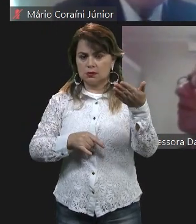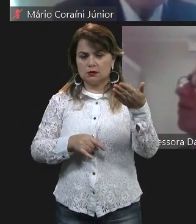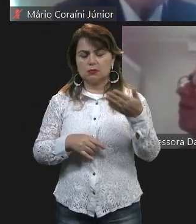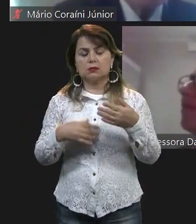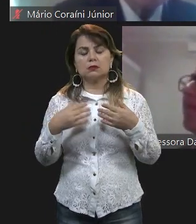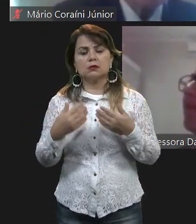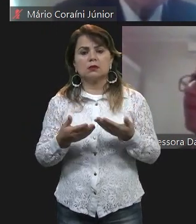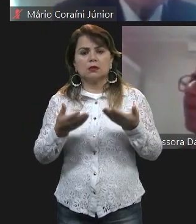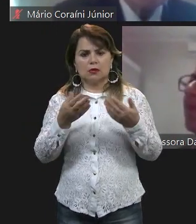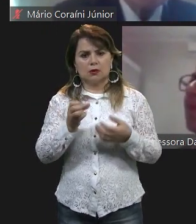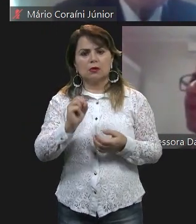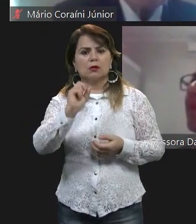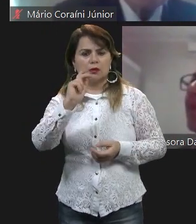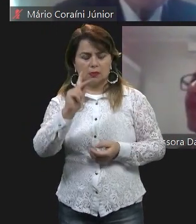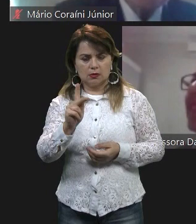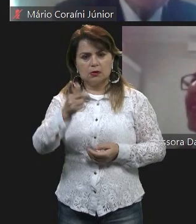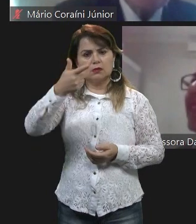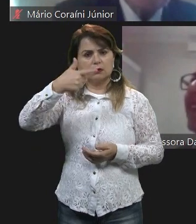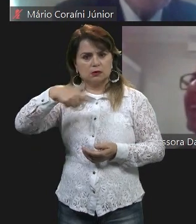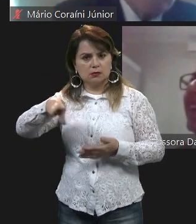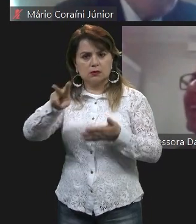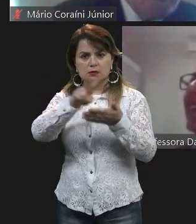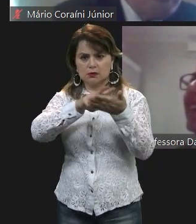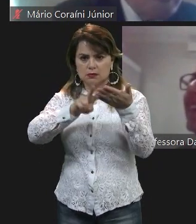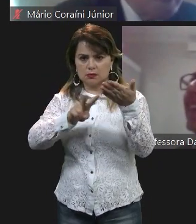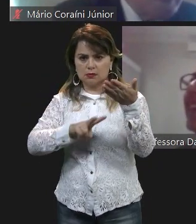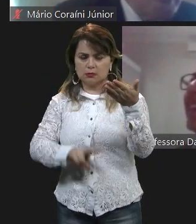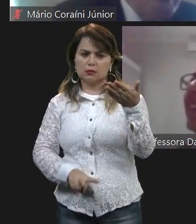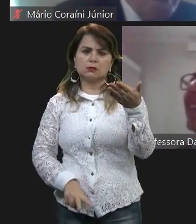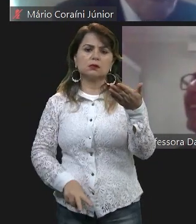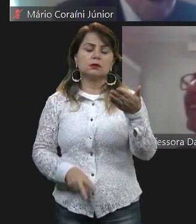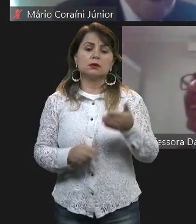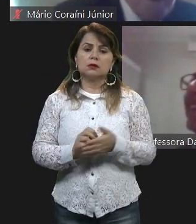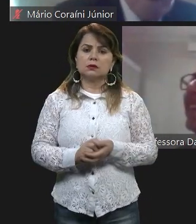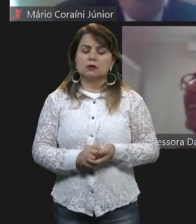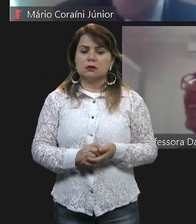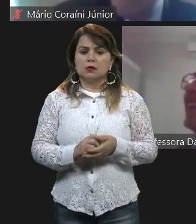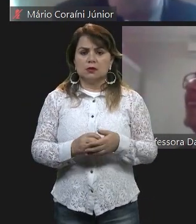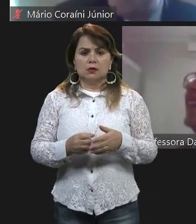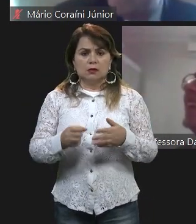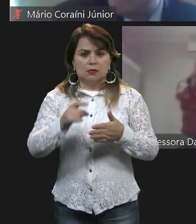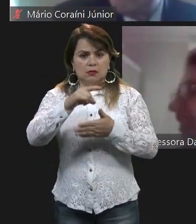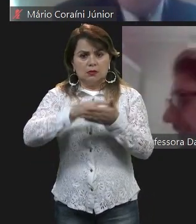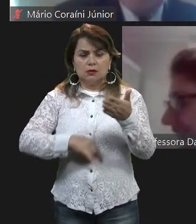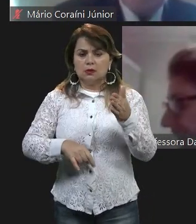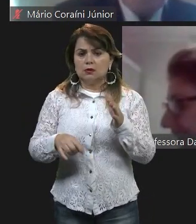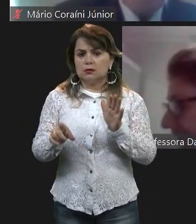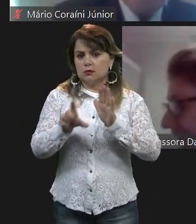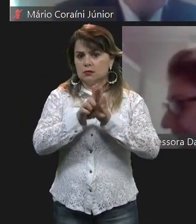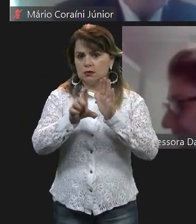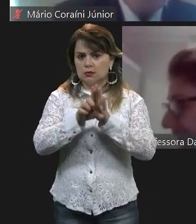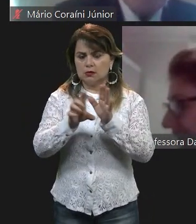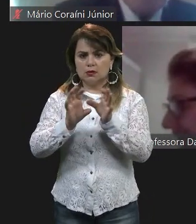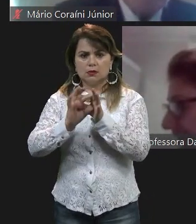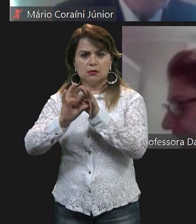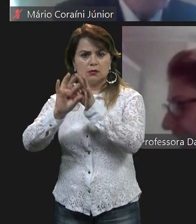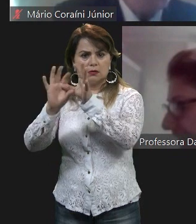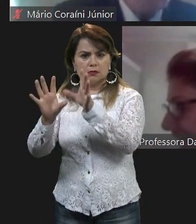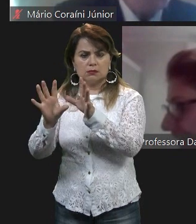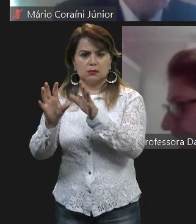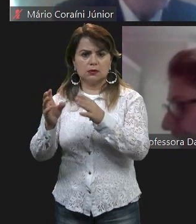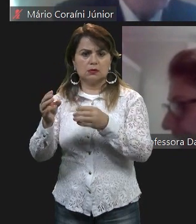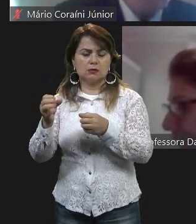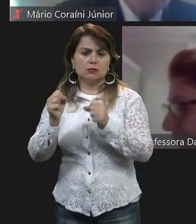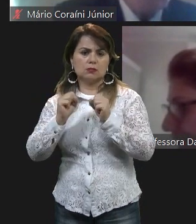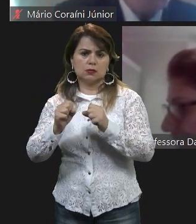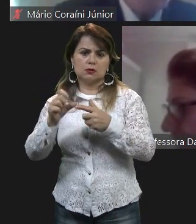leitura novamente. É o projeto de lei 48 de 2020, que autoriza o Poder Executivo a abrir créditos adicionais no